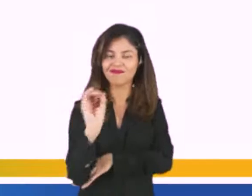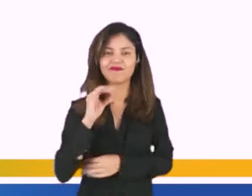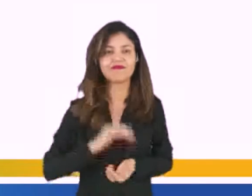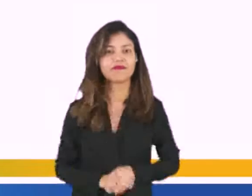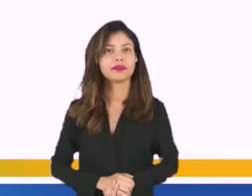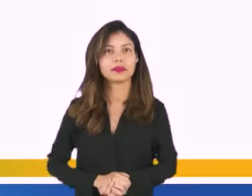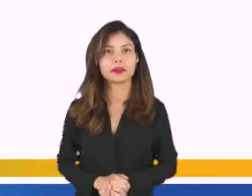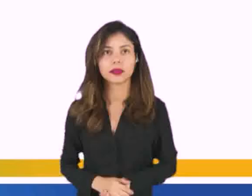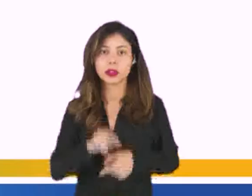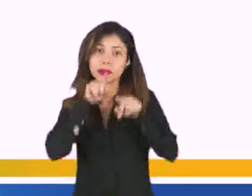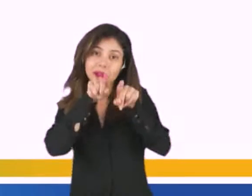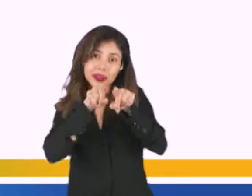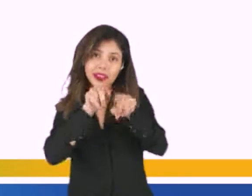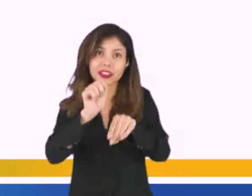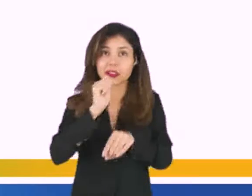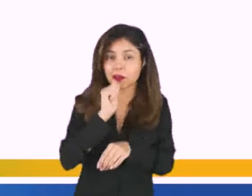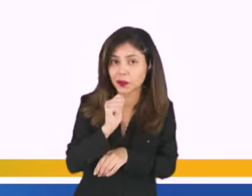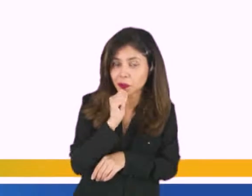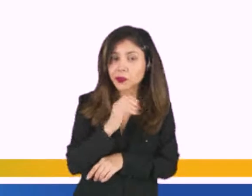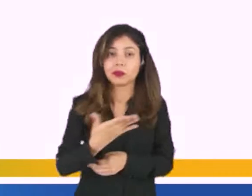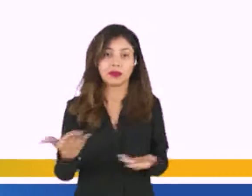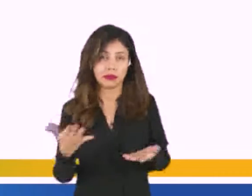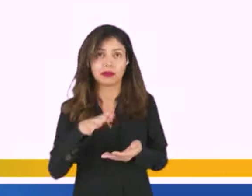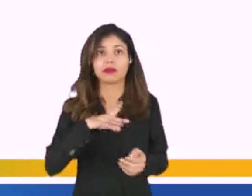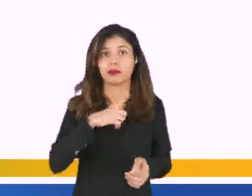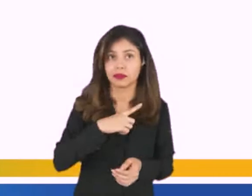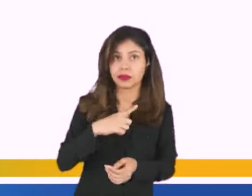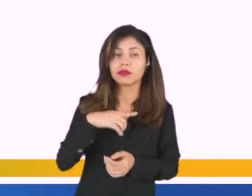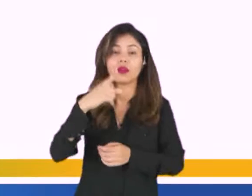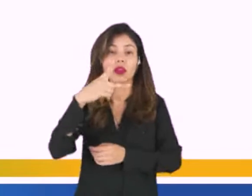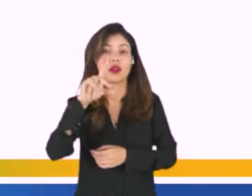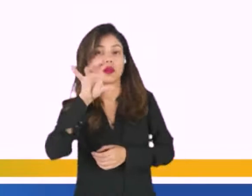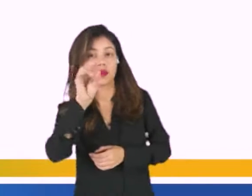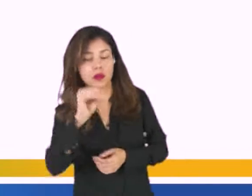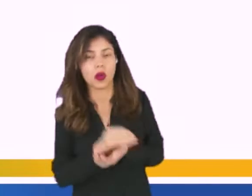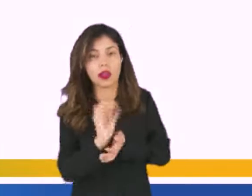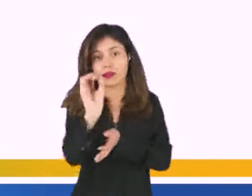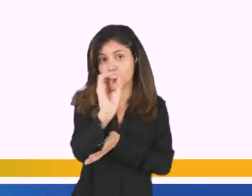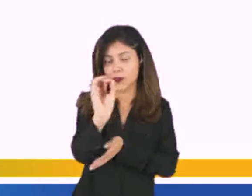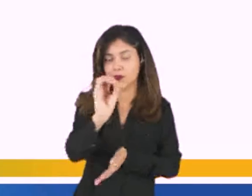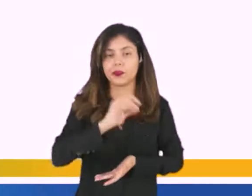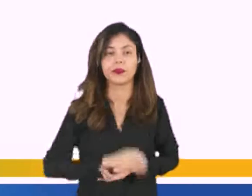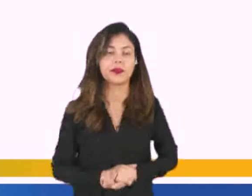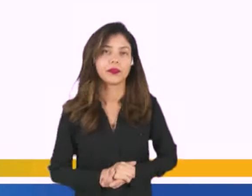Então, nesse momento de polo, ele é zero,